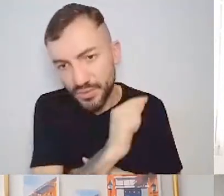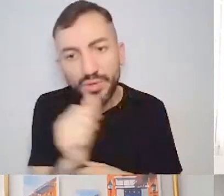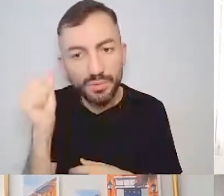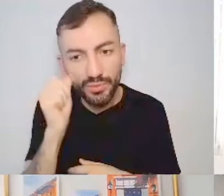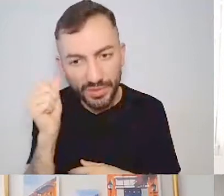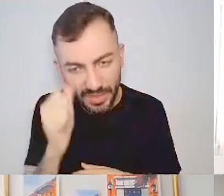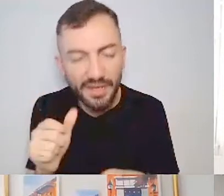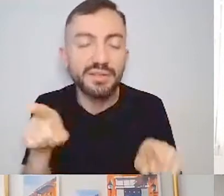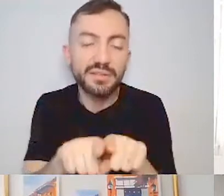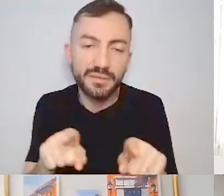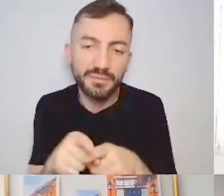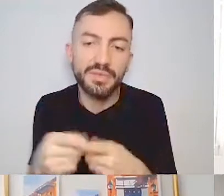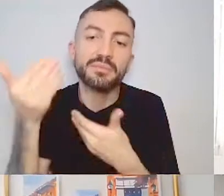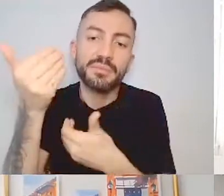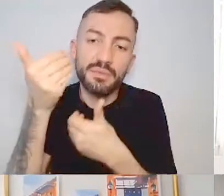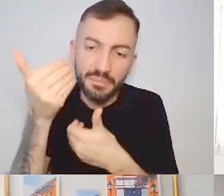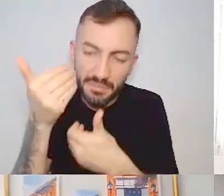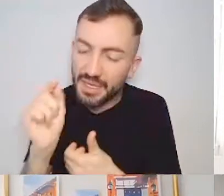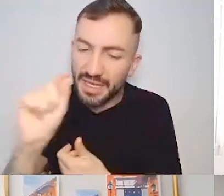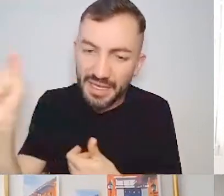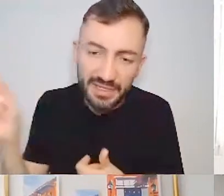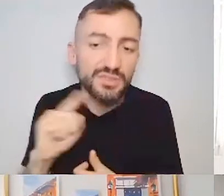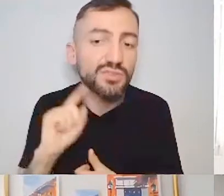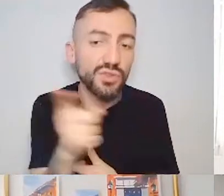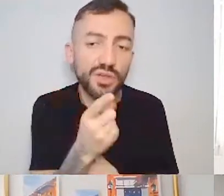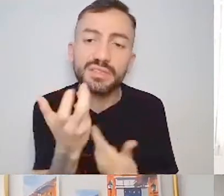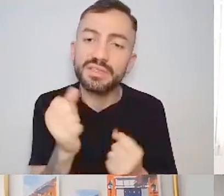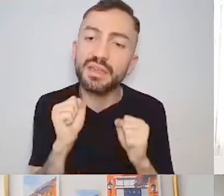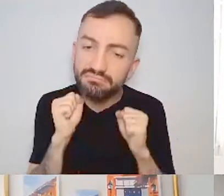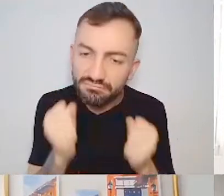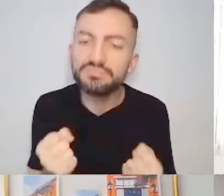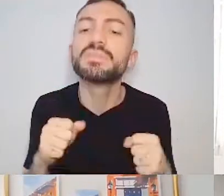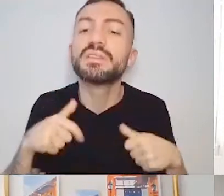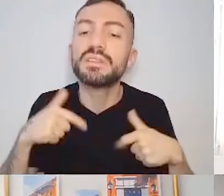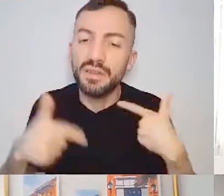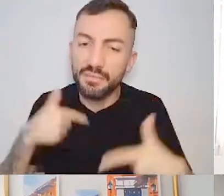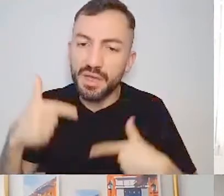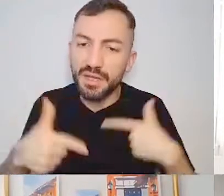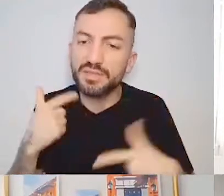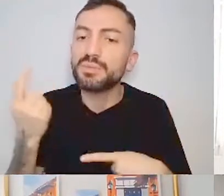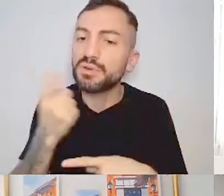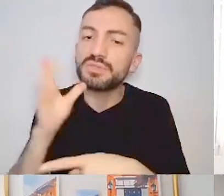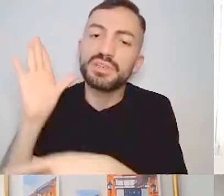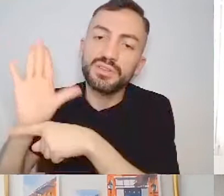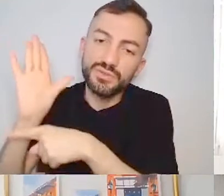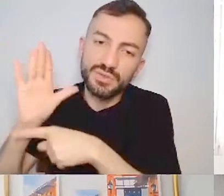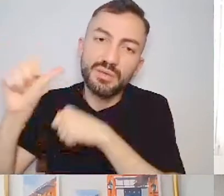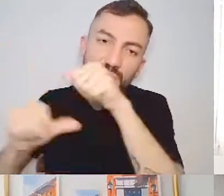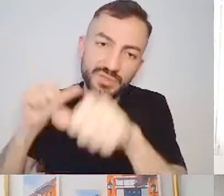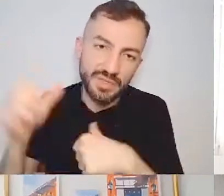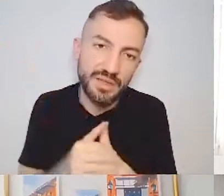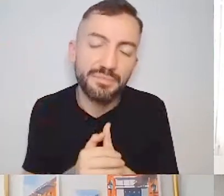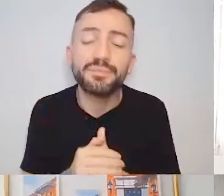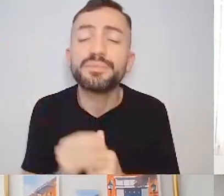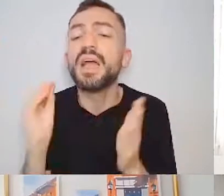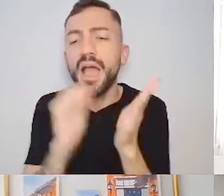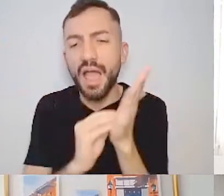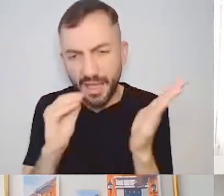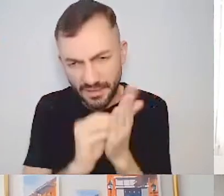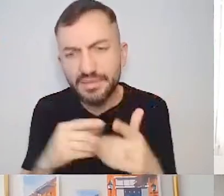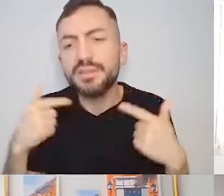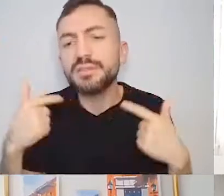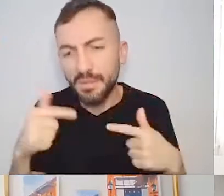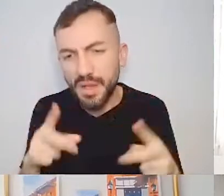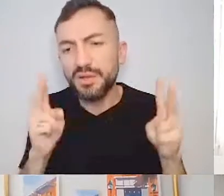desses bebês, que seguimos trabalhando para tentar transformar essa realidade. Ainda temos muito trabalho interdisciplinar